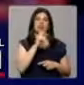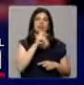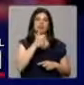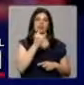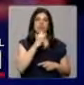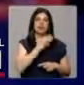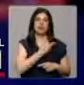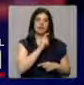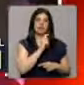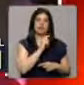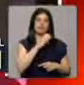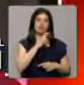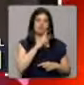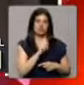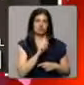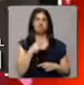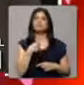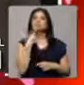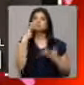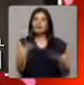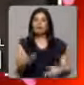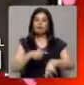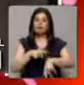muito boa tarde ponte a situação nesta